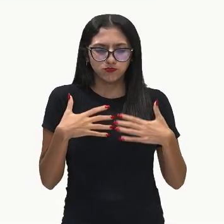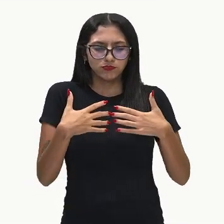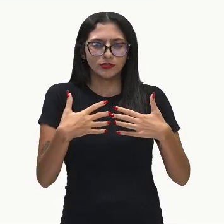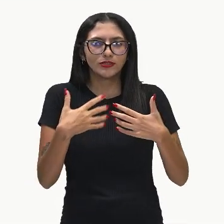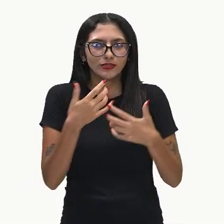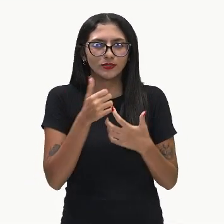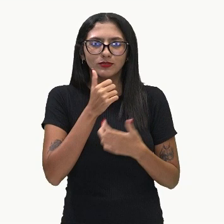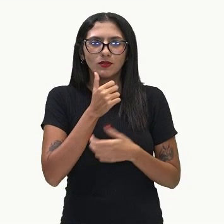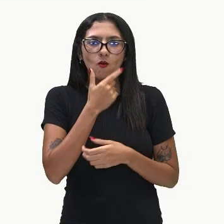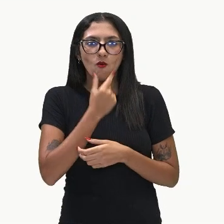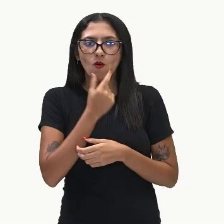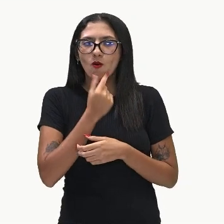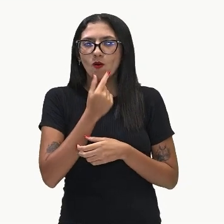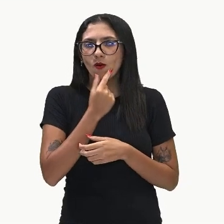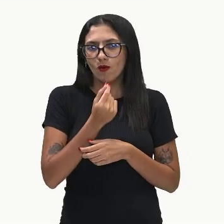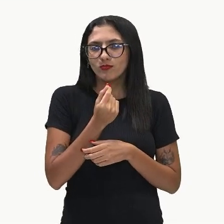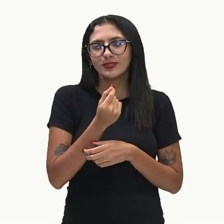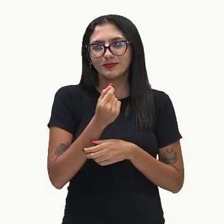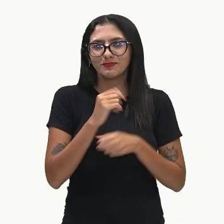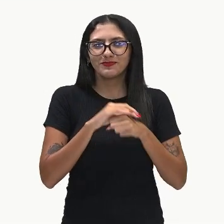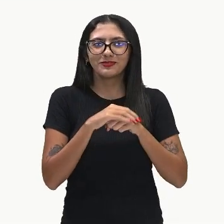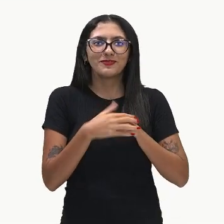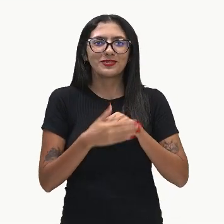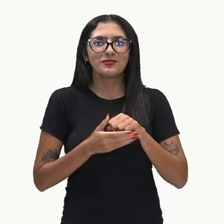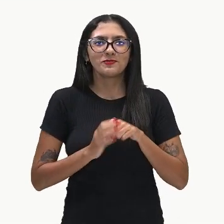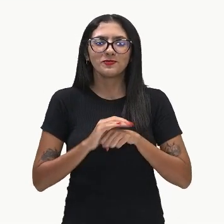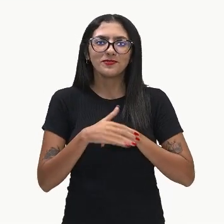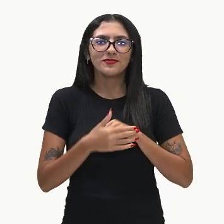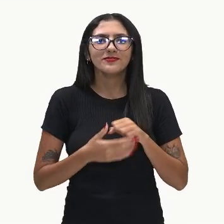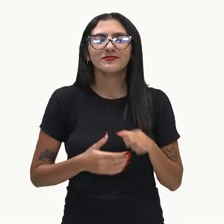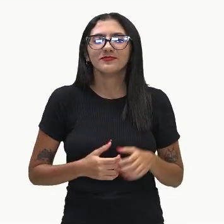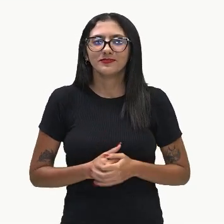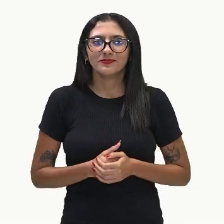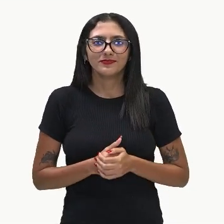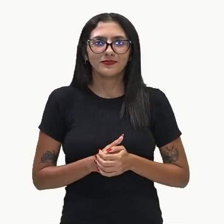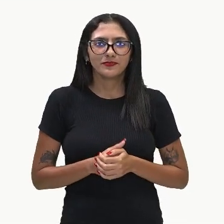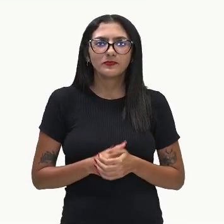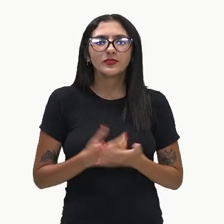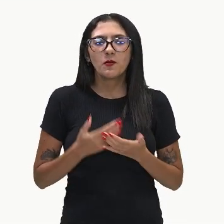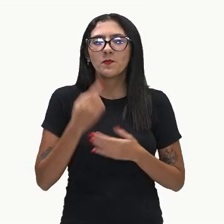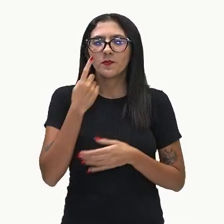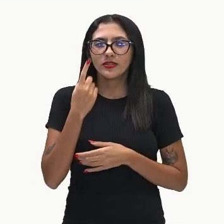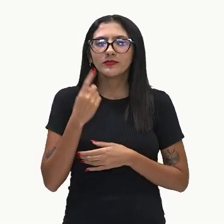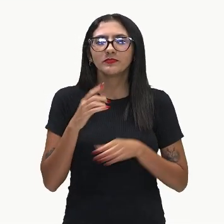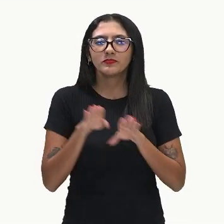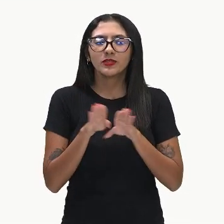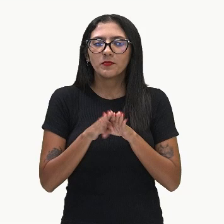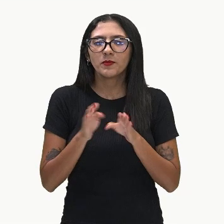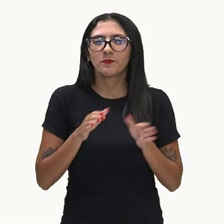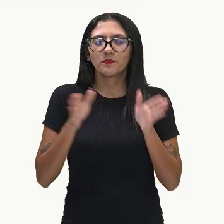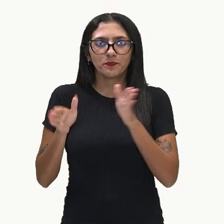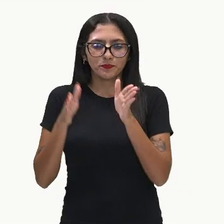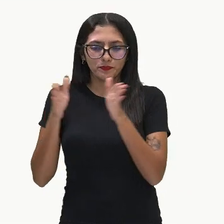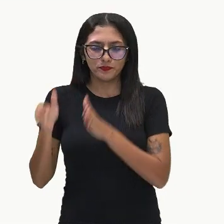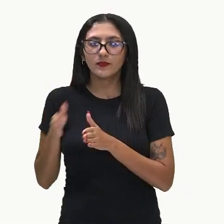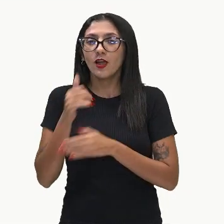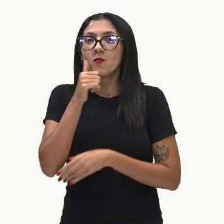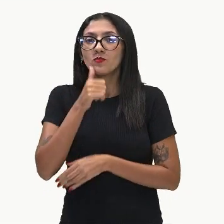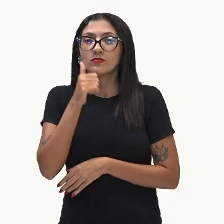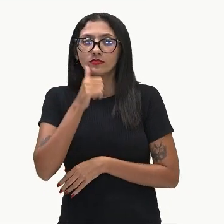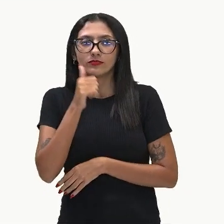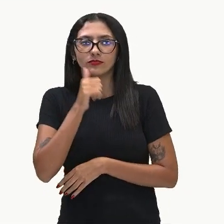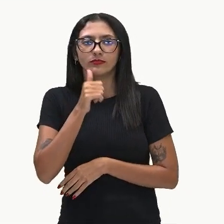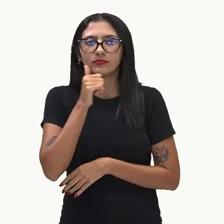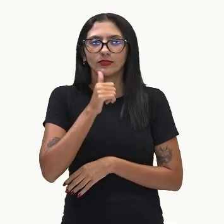tamanho, só cirurgia, beleza? Nas mulheres, gente, olha aqui, ó, a voz mais grossa, a voz da mulher vai começar a